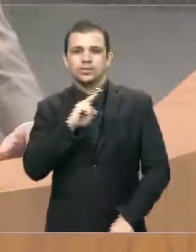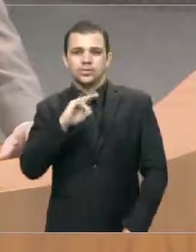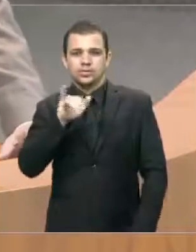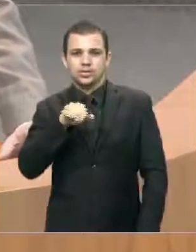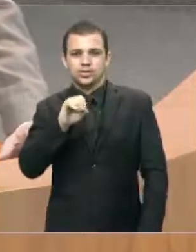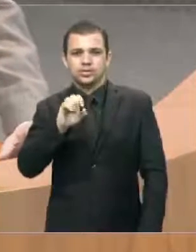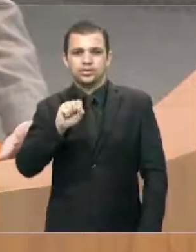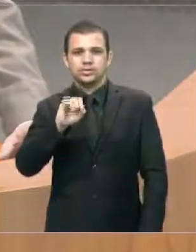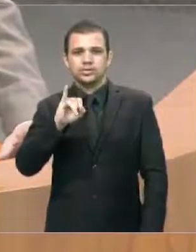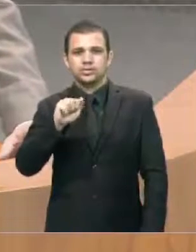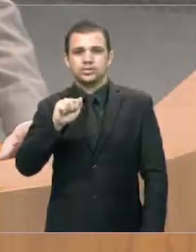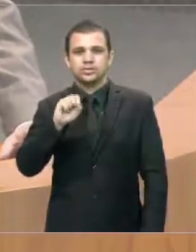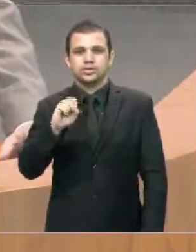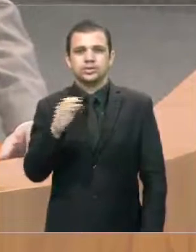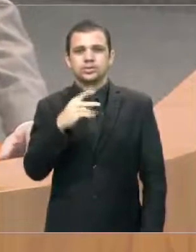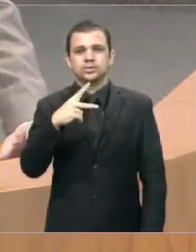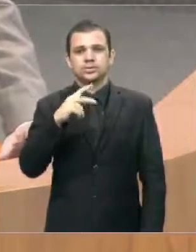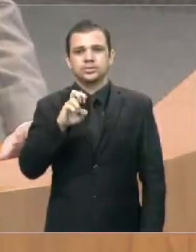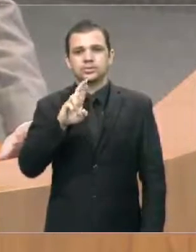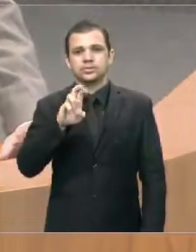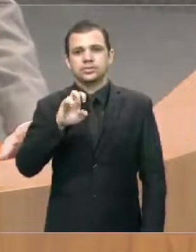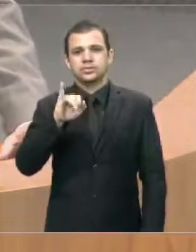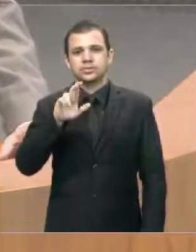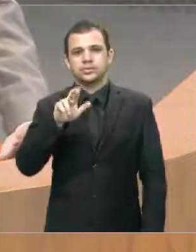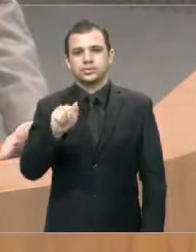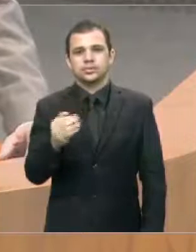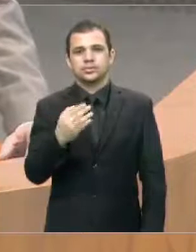Josias Pereira da Silva, que é o pai do Arthur,